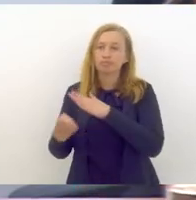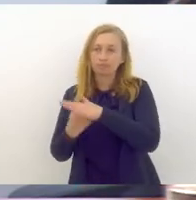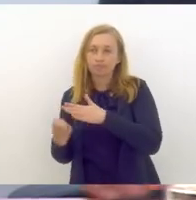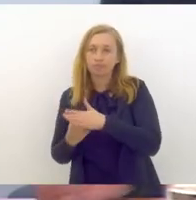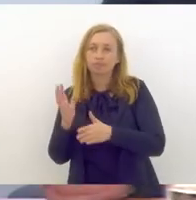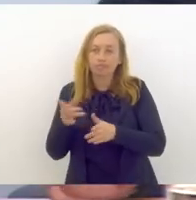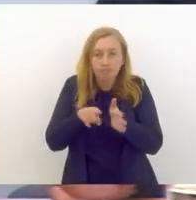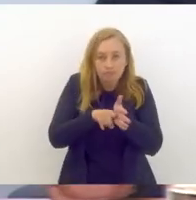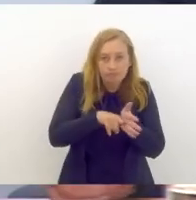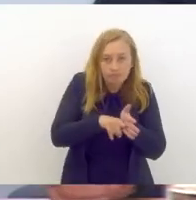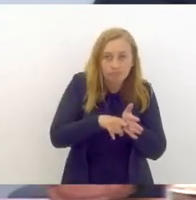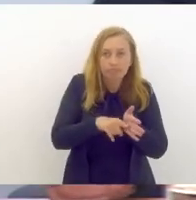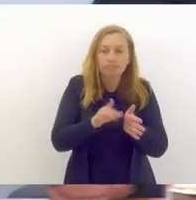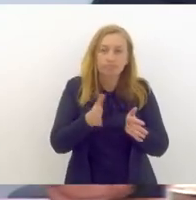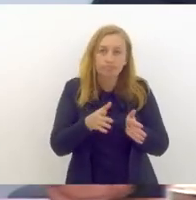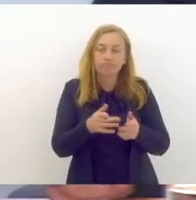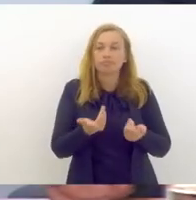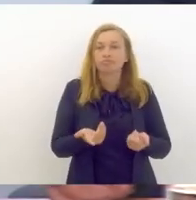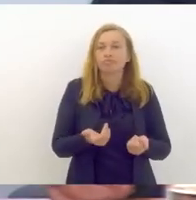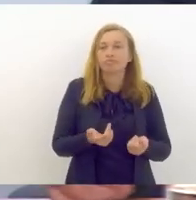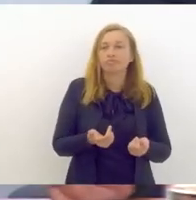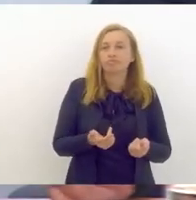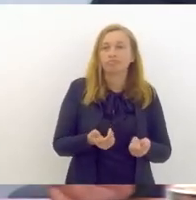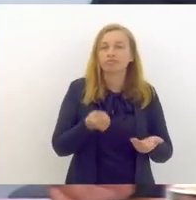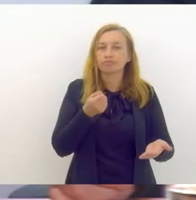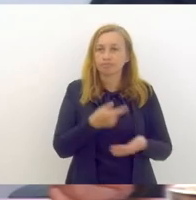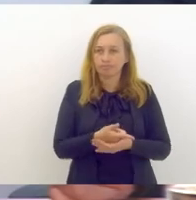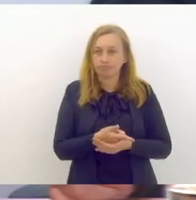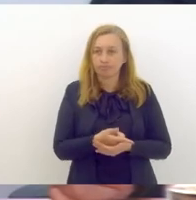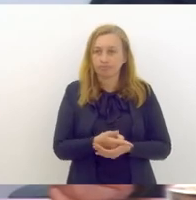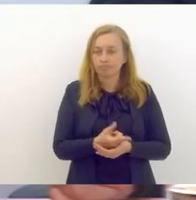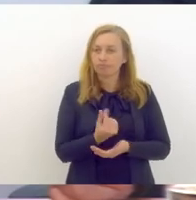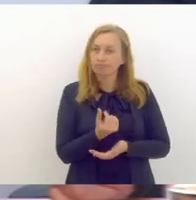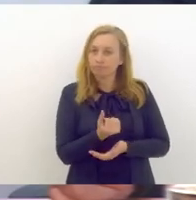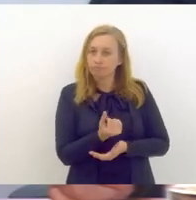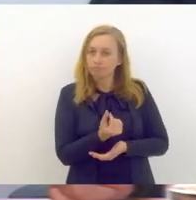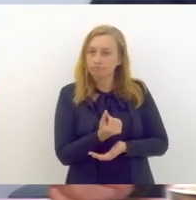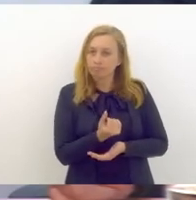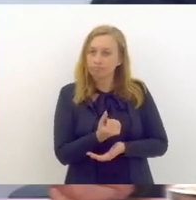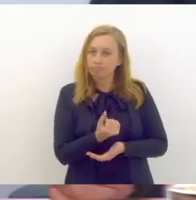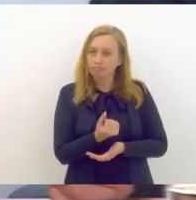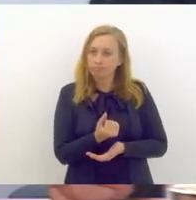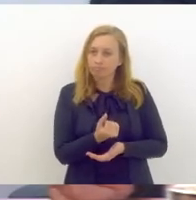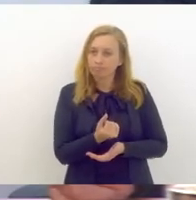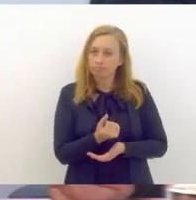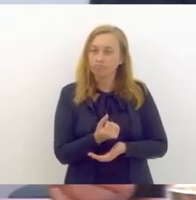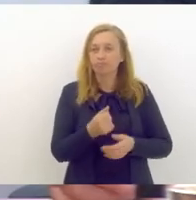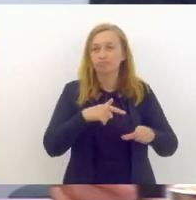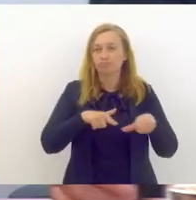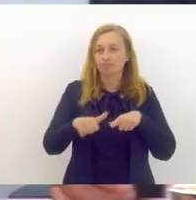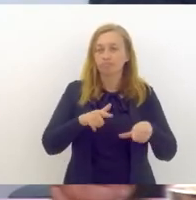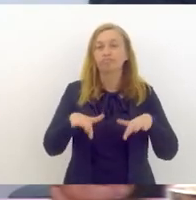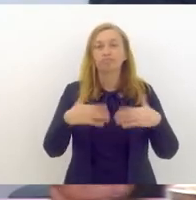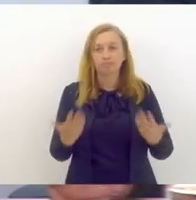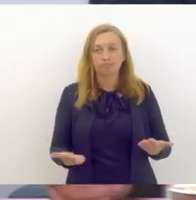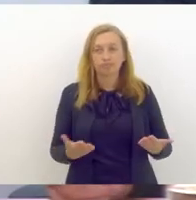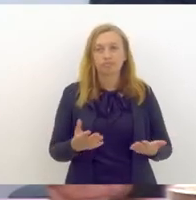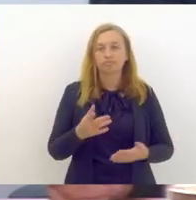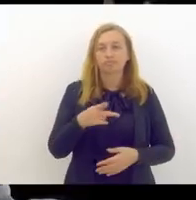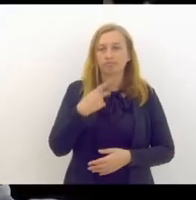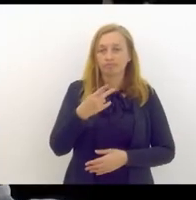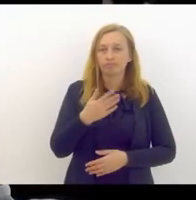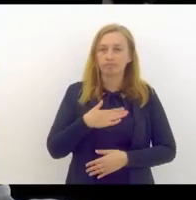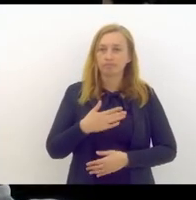já fiscaliza e já institui um pagamento de uma taxa para o pagamento desse serviço. Então, beleza. É taxa só para esclarecer isso.